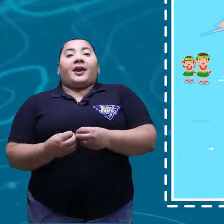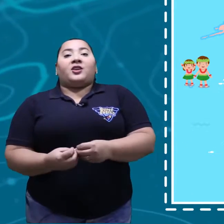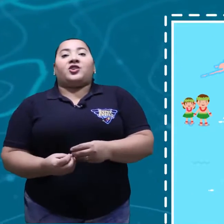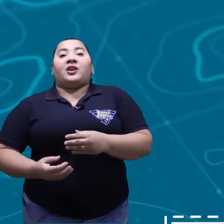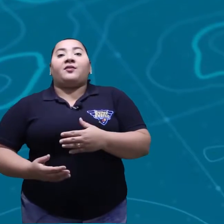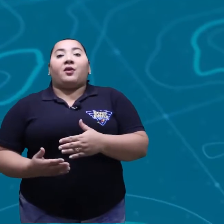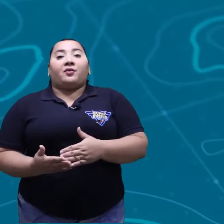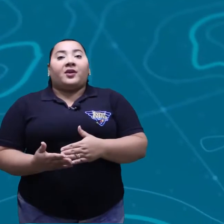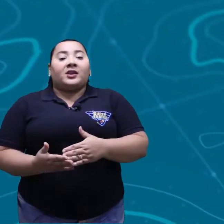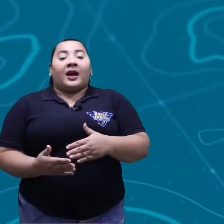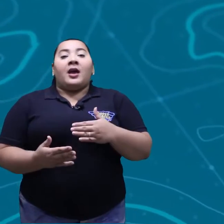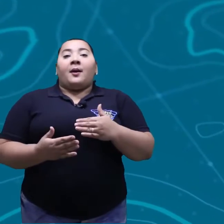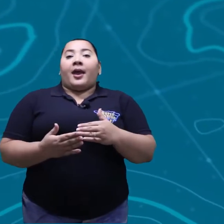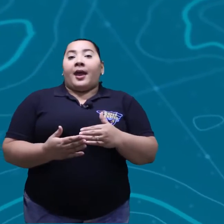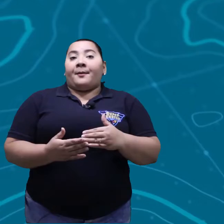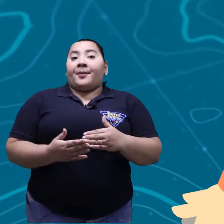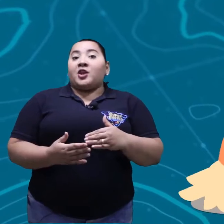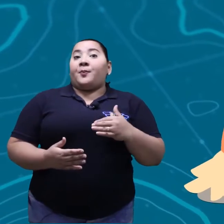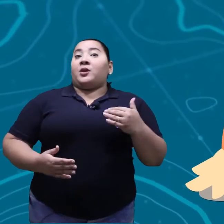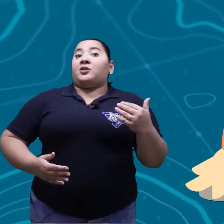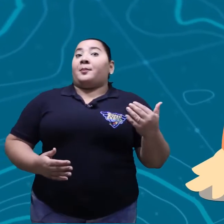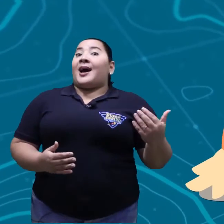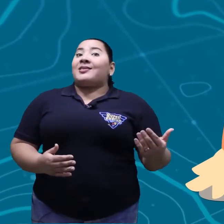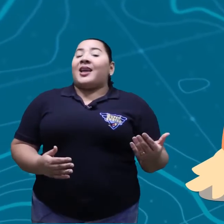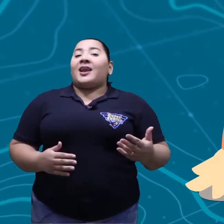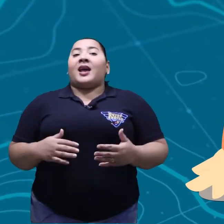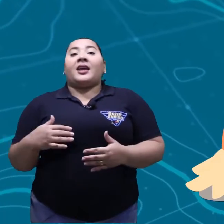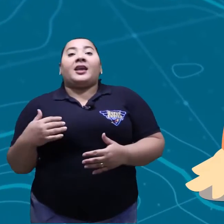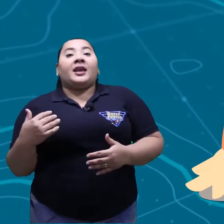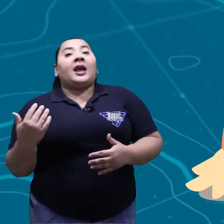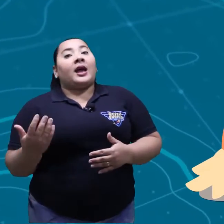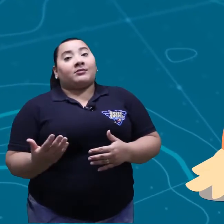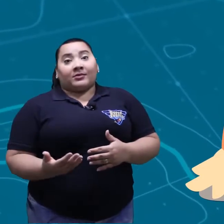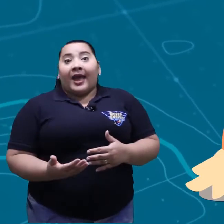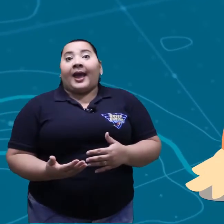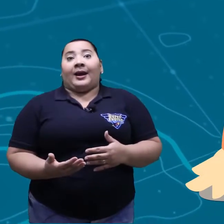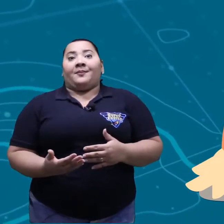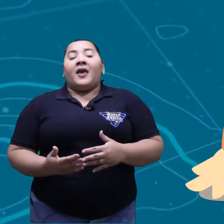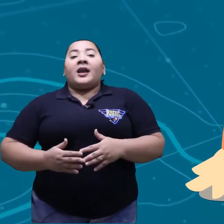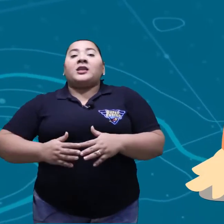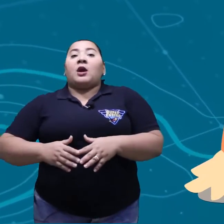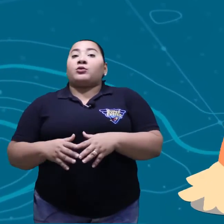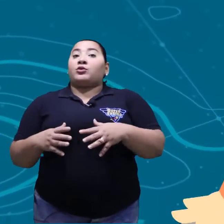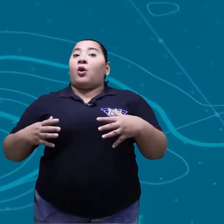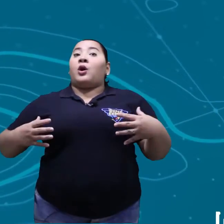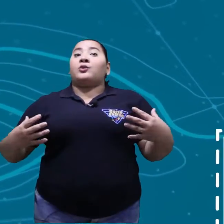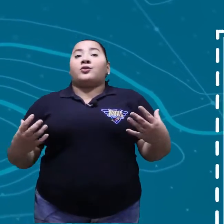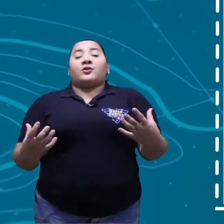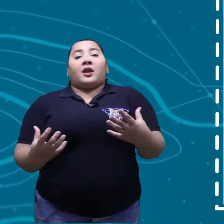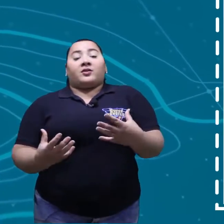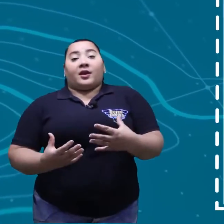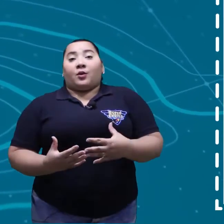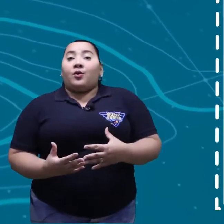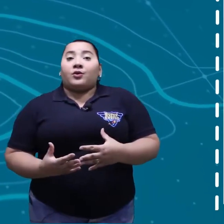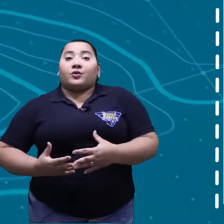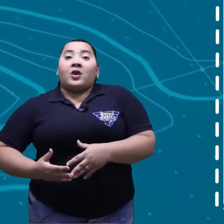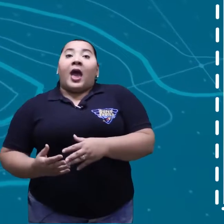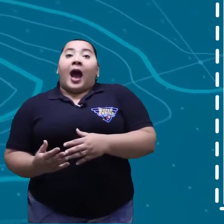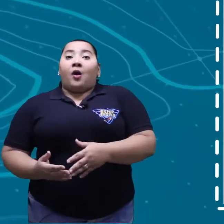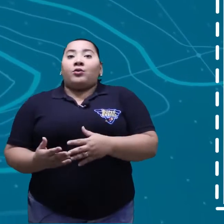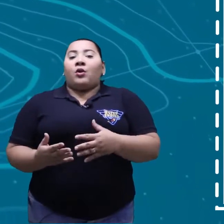basicamente envolvida eh manipulando madeira e Terra então todos os seus